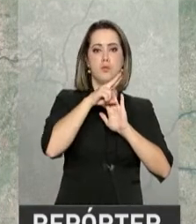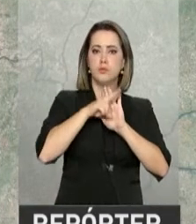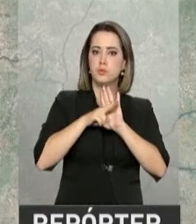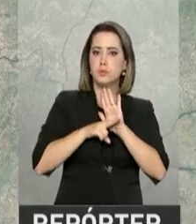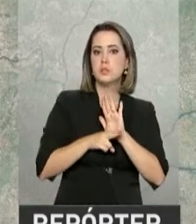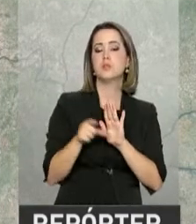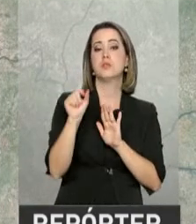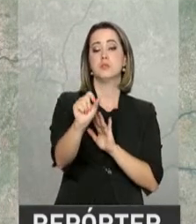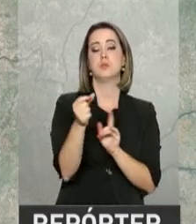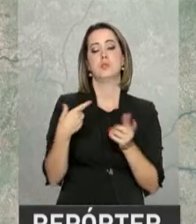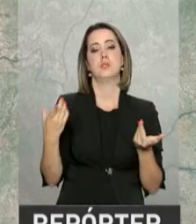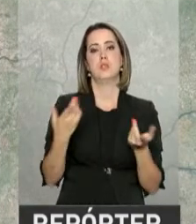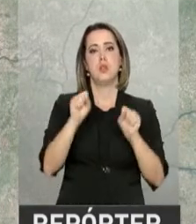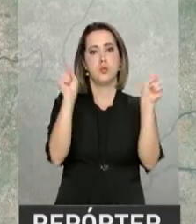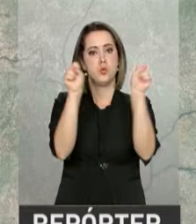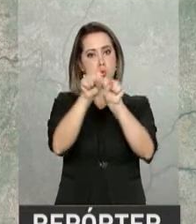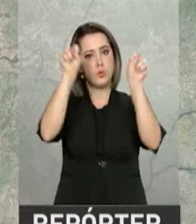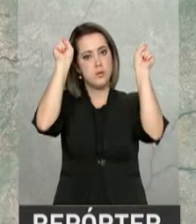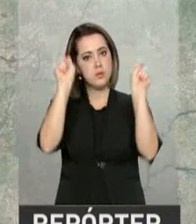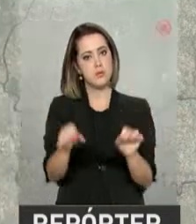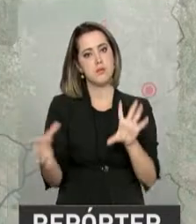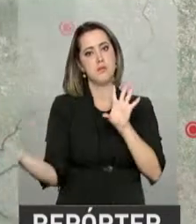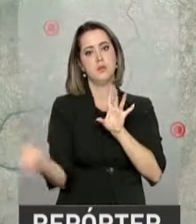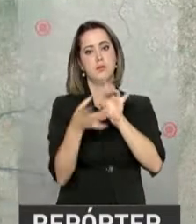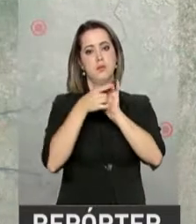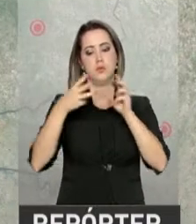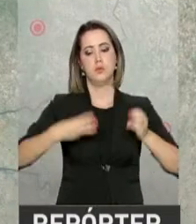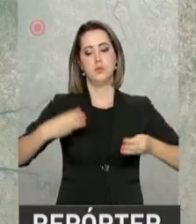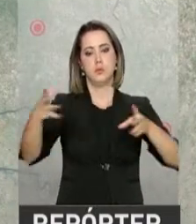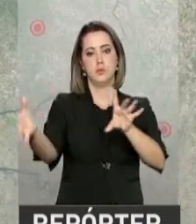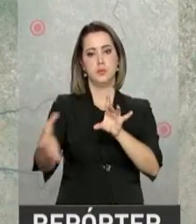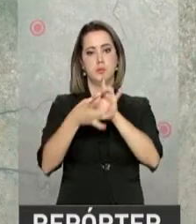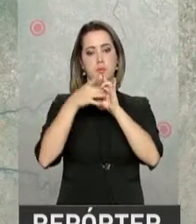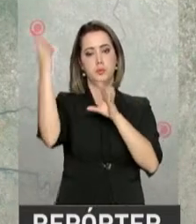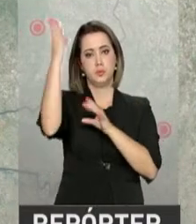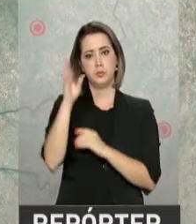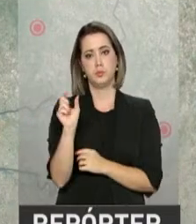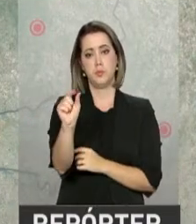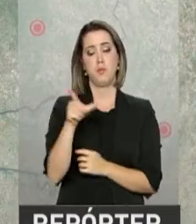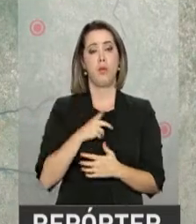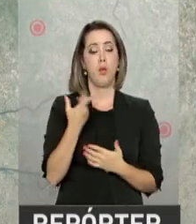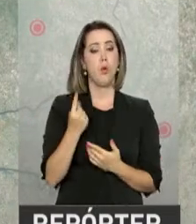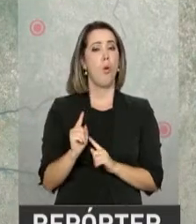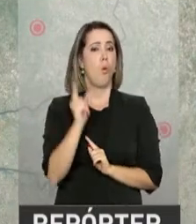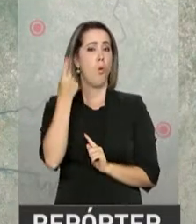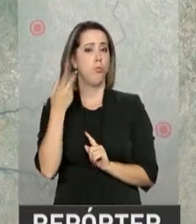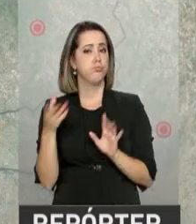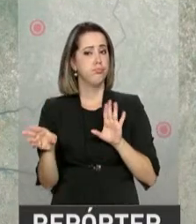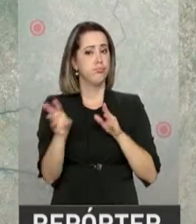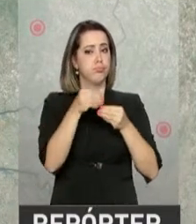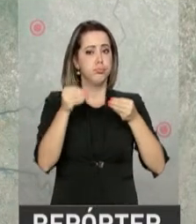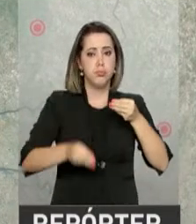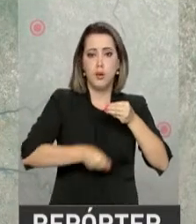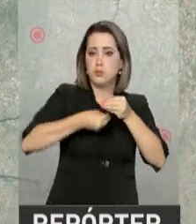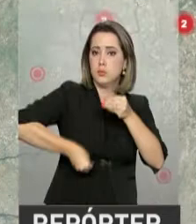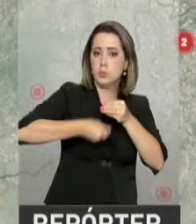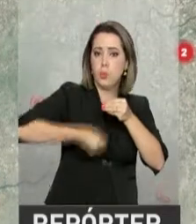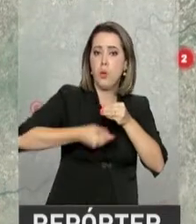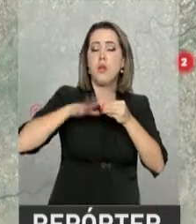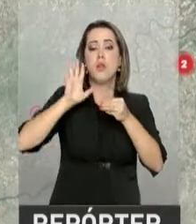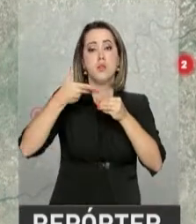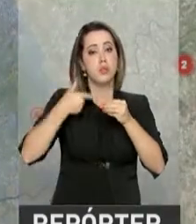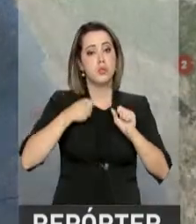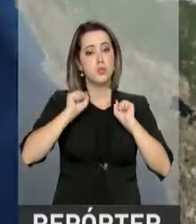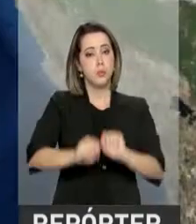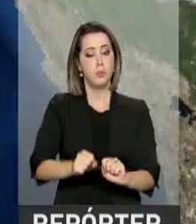sistema integrado de informações de desastres do ministério da integração nacional algumas funcionalidades foram incorporadas ao sistema que já permitiu